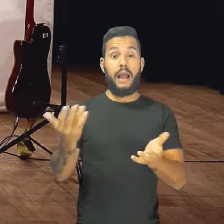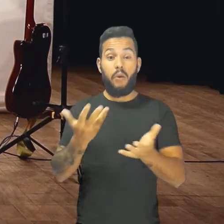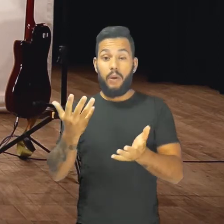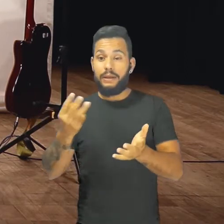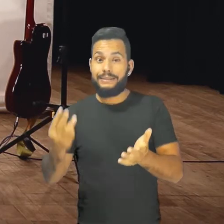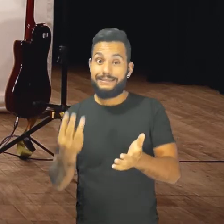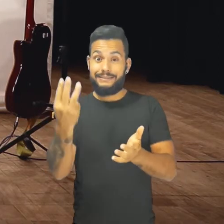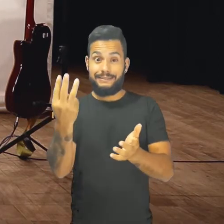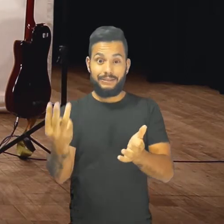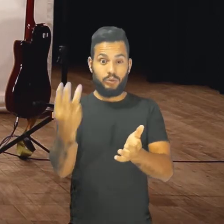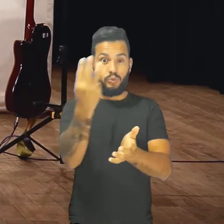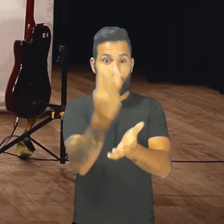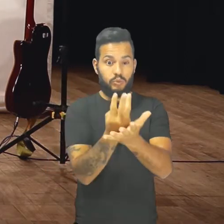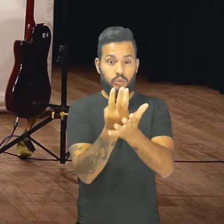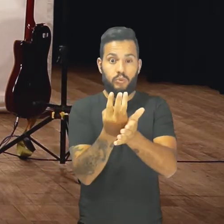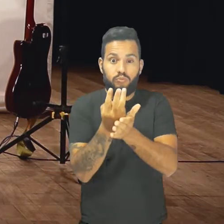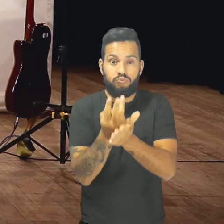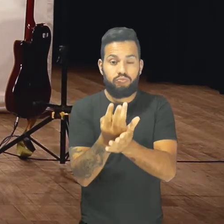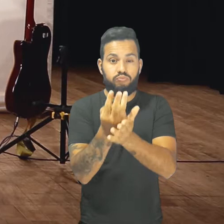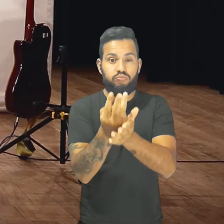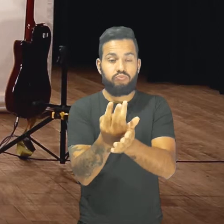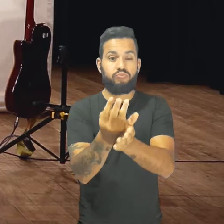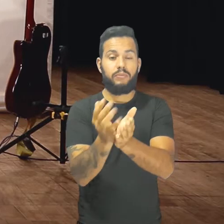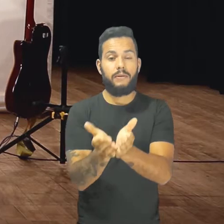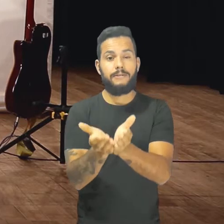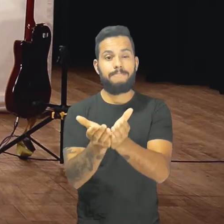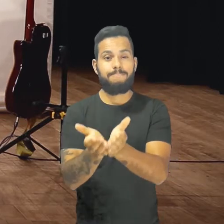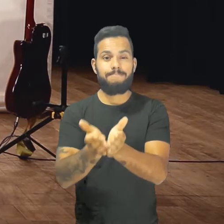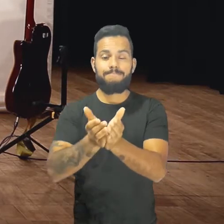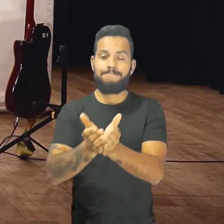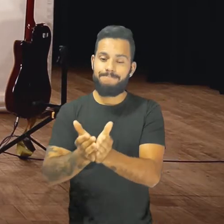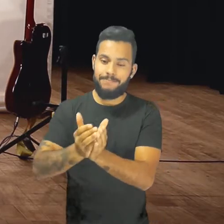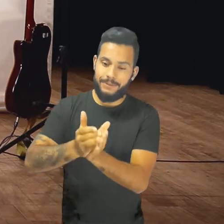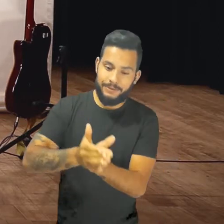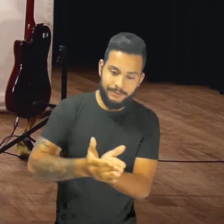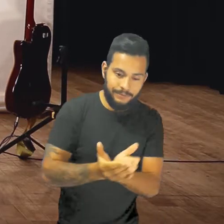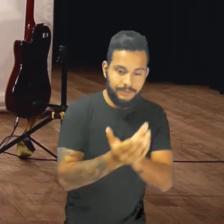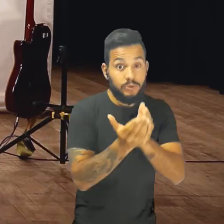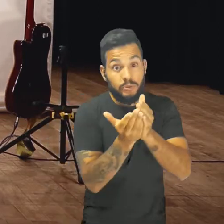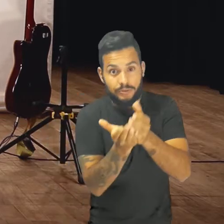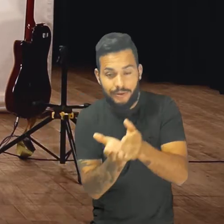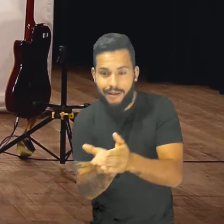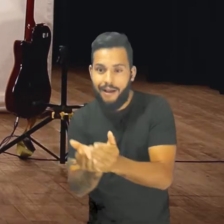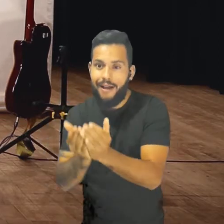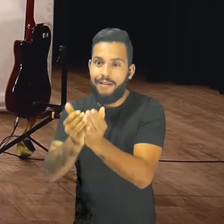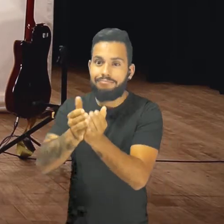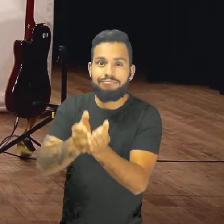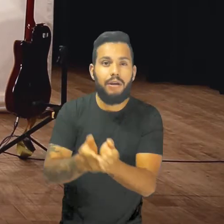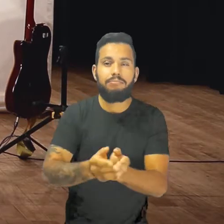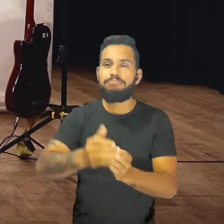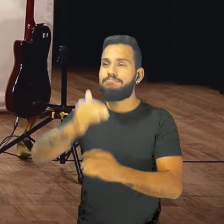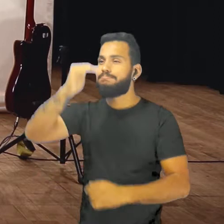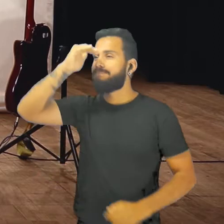barquinho seguiu mais uma vez. E da sarjeta ao riacho, que aos poucos se fez, foram viajando